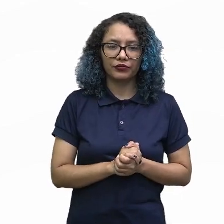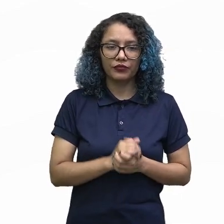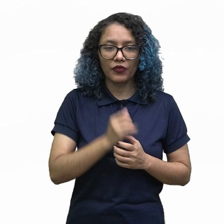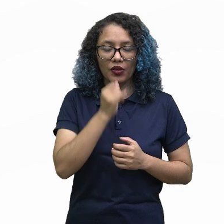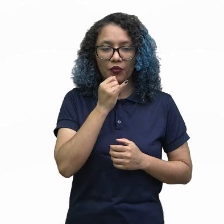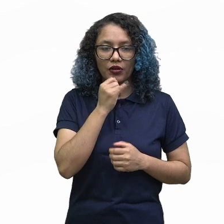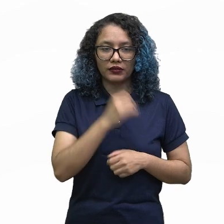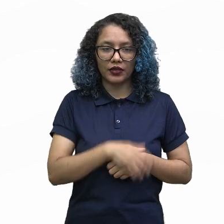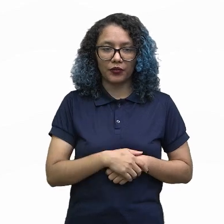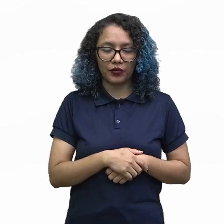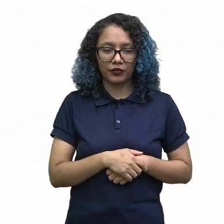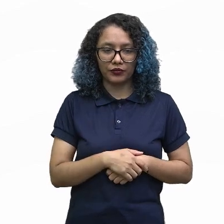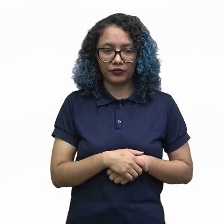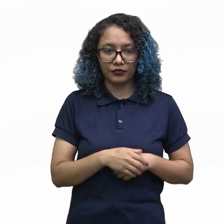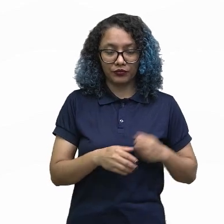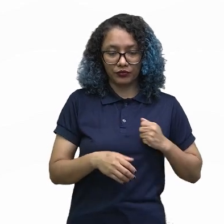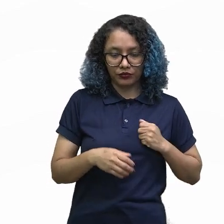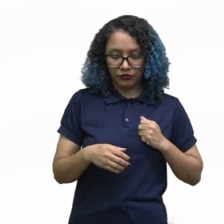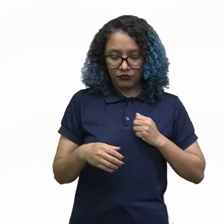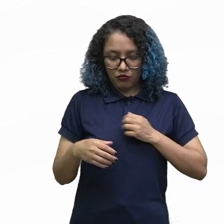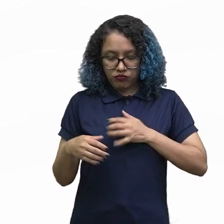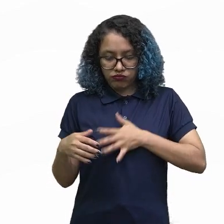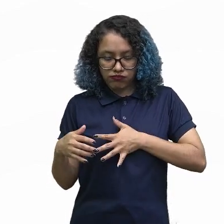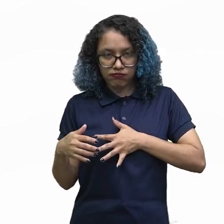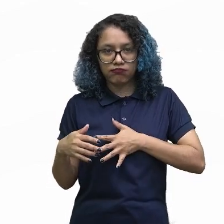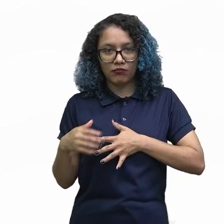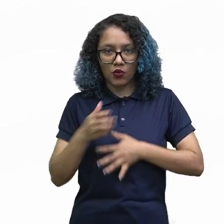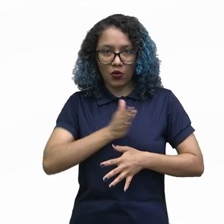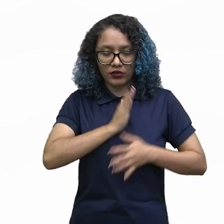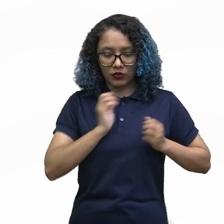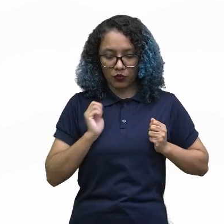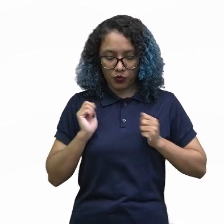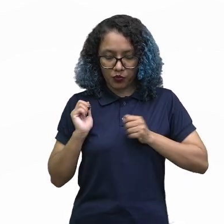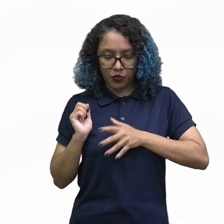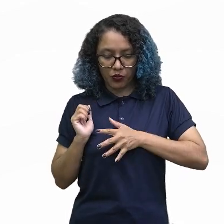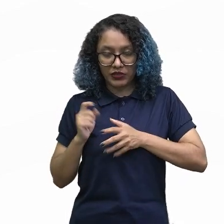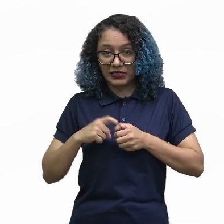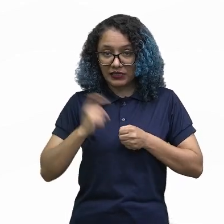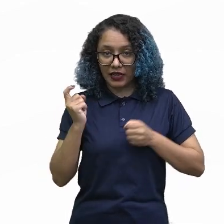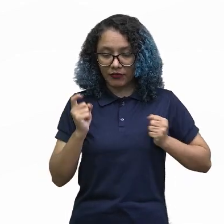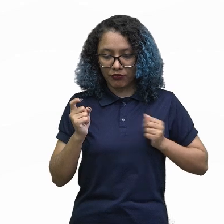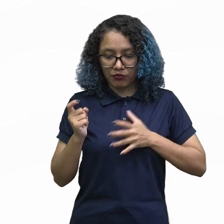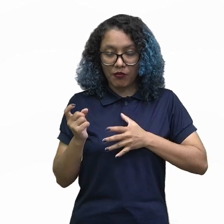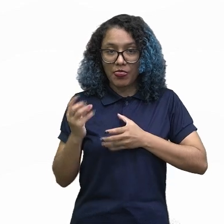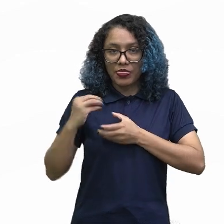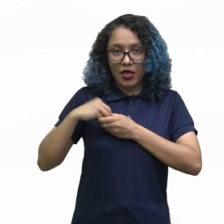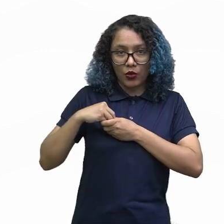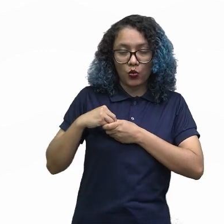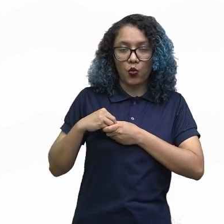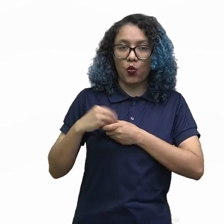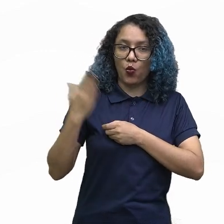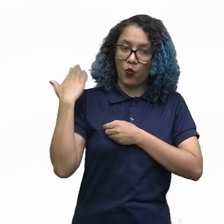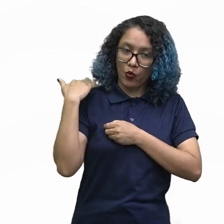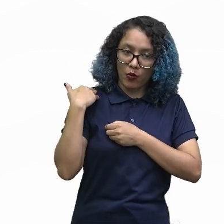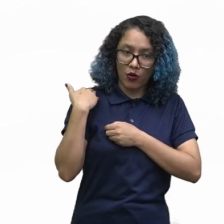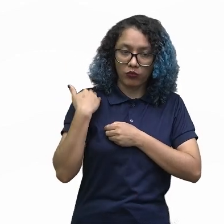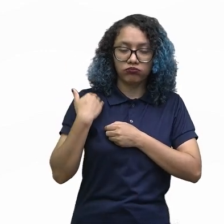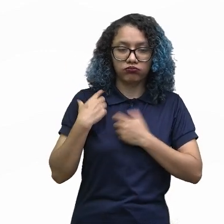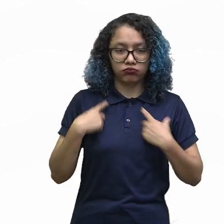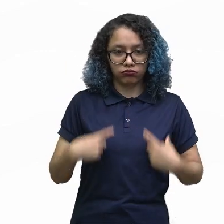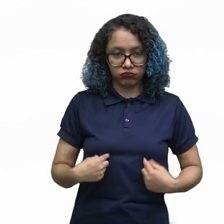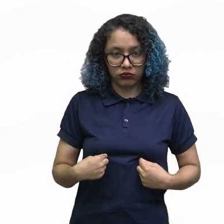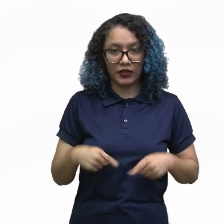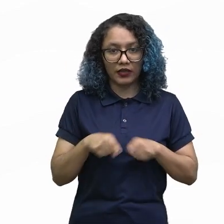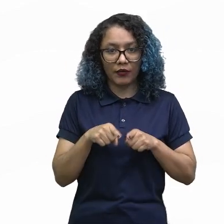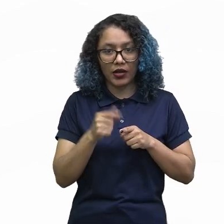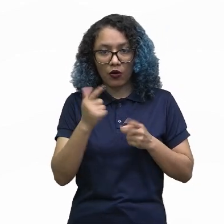ali do coração e indo para os pulmões, né, e vice-versa. E a circulação sistêmica é quando esse sangue sai do coração